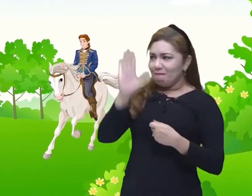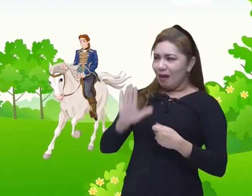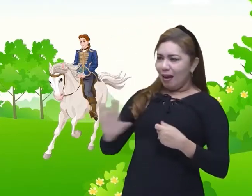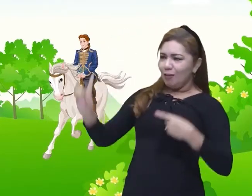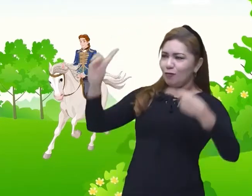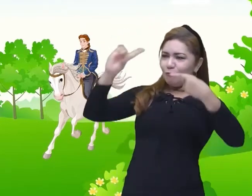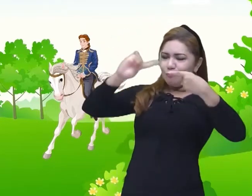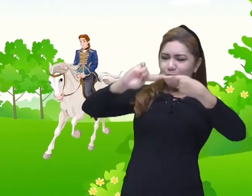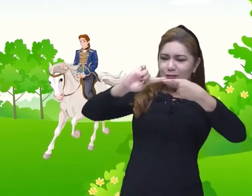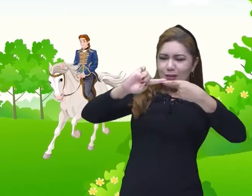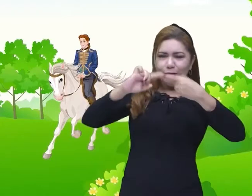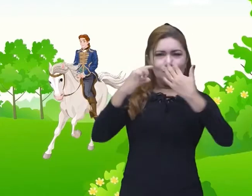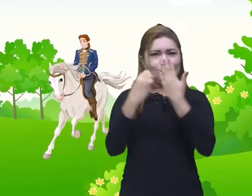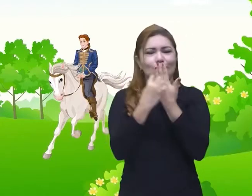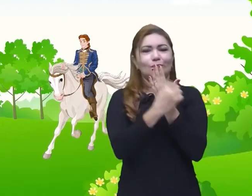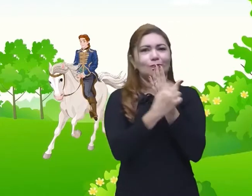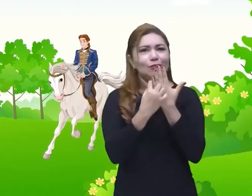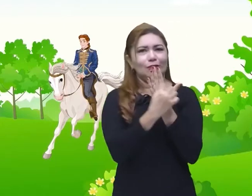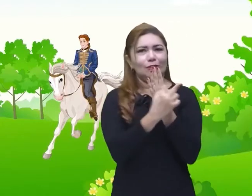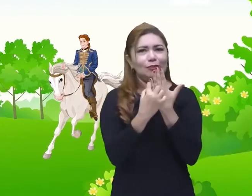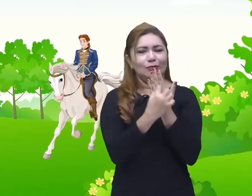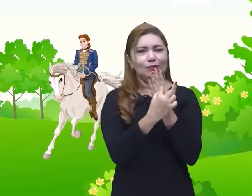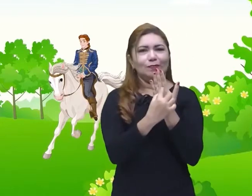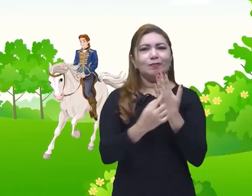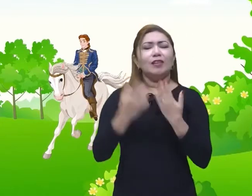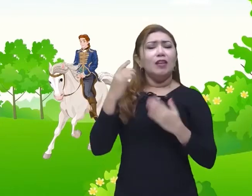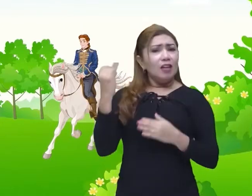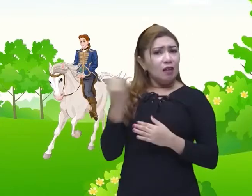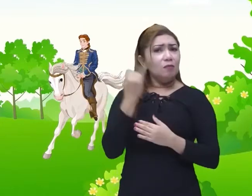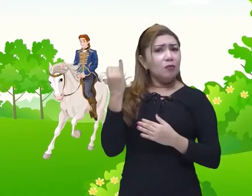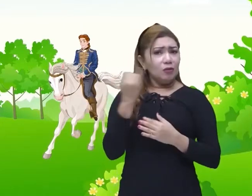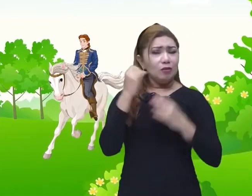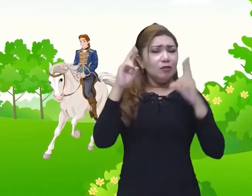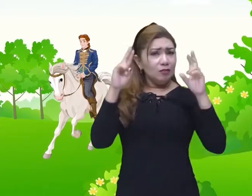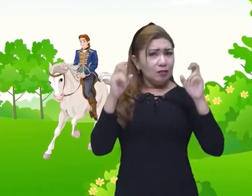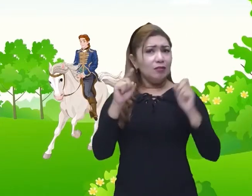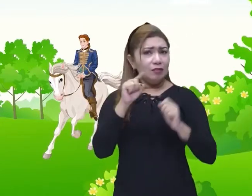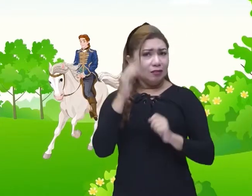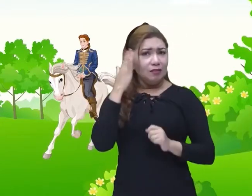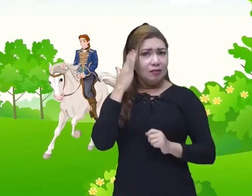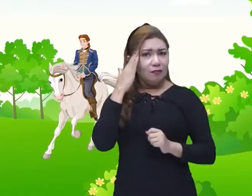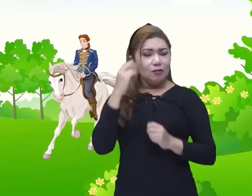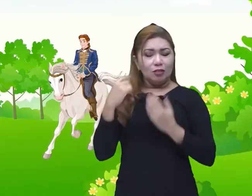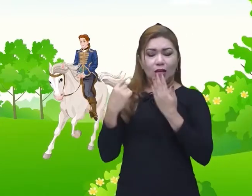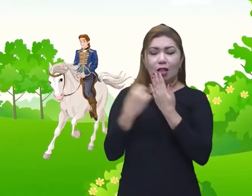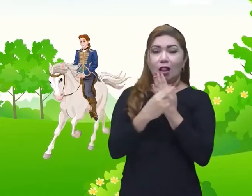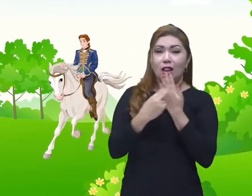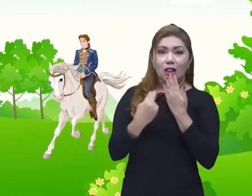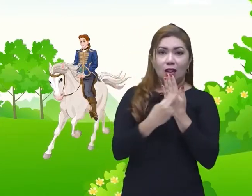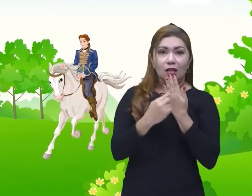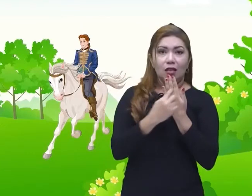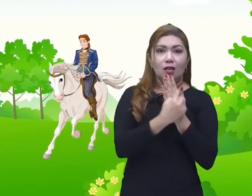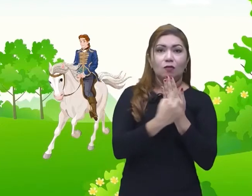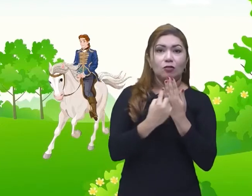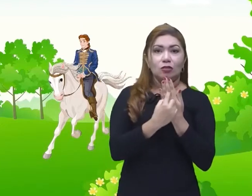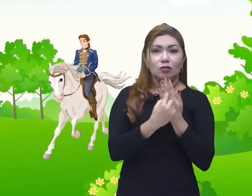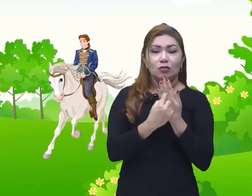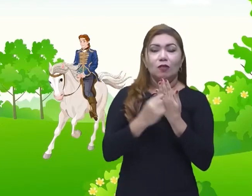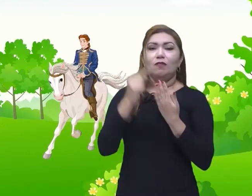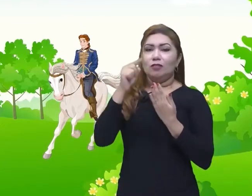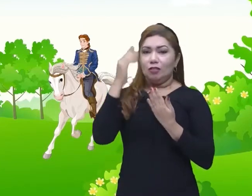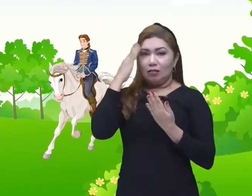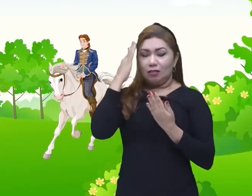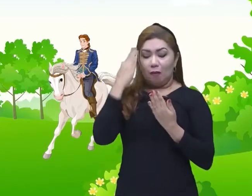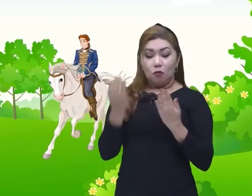do texto ao título. O título é muito importante. Você lê o título e você já sabe o que vem